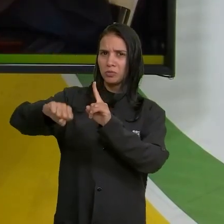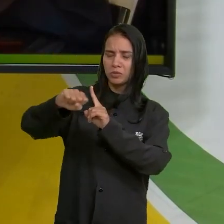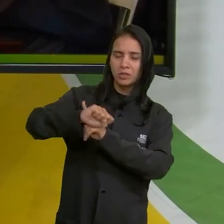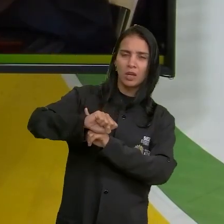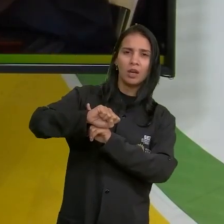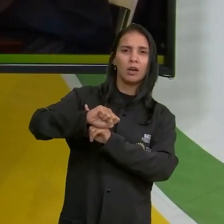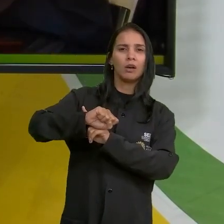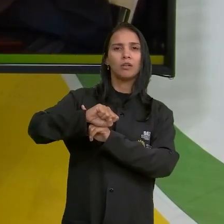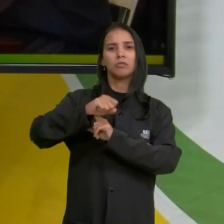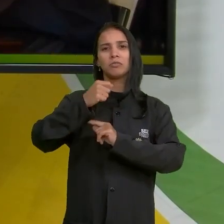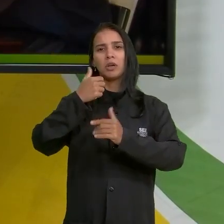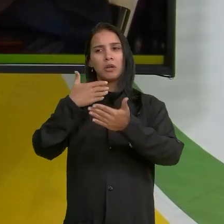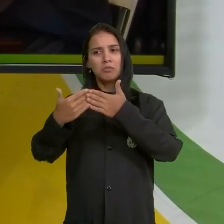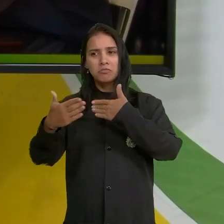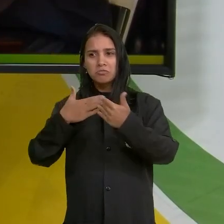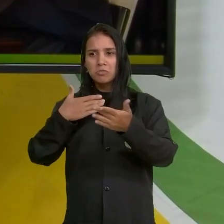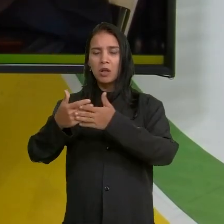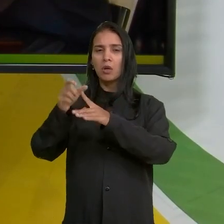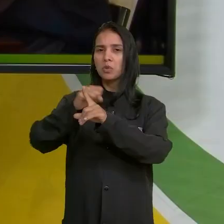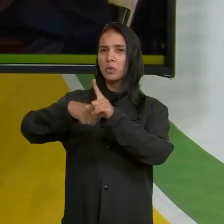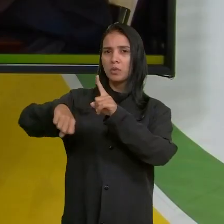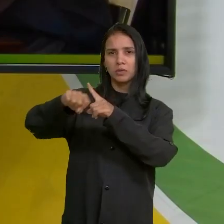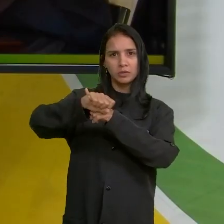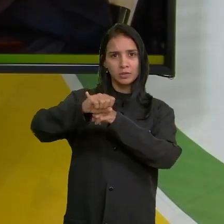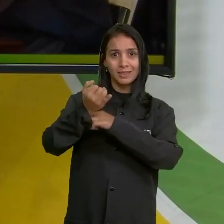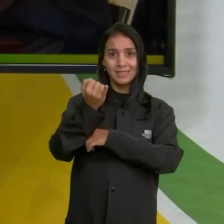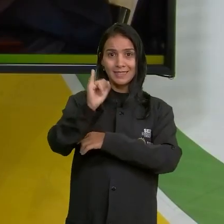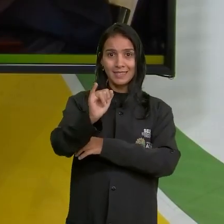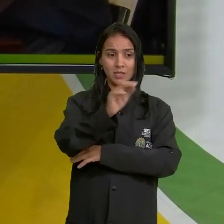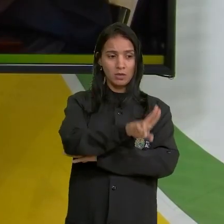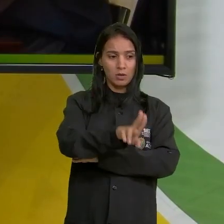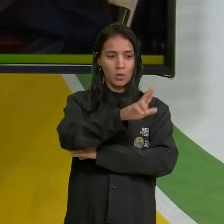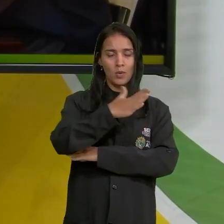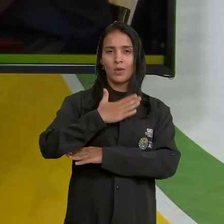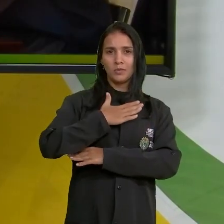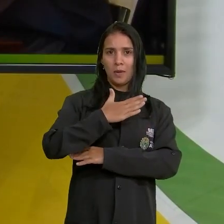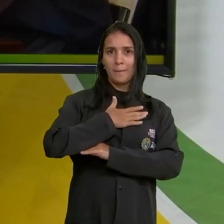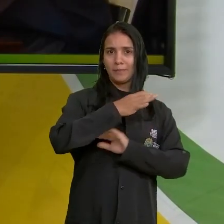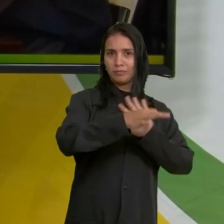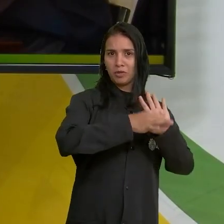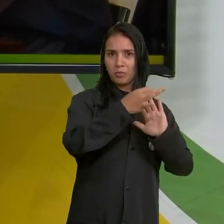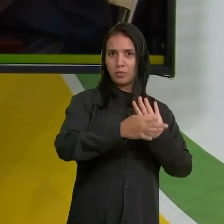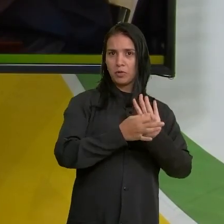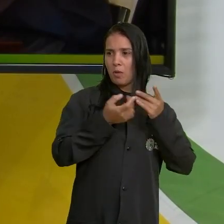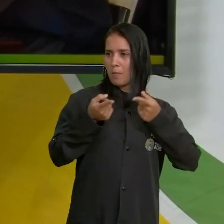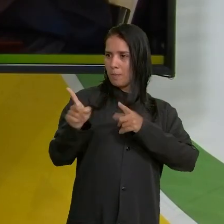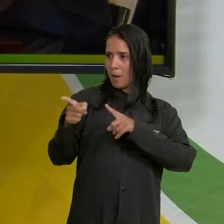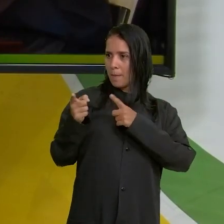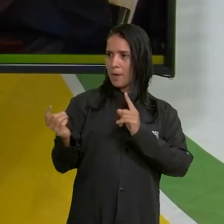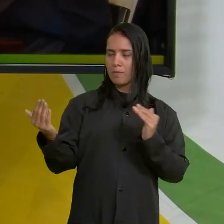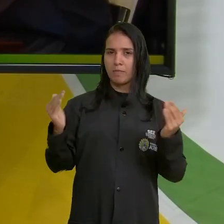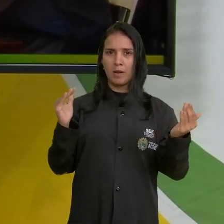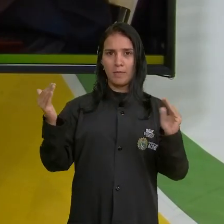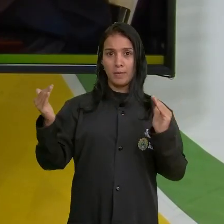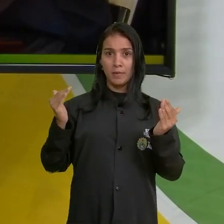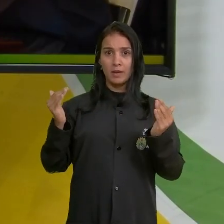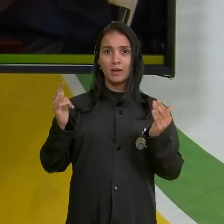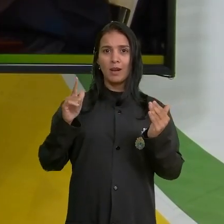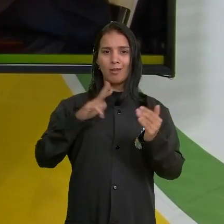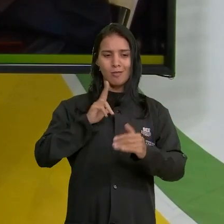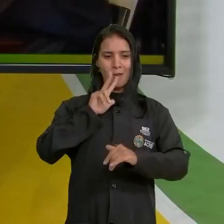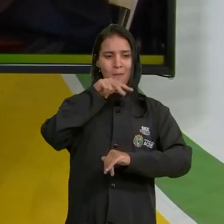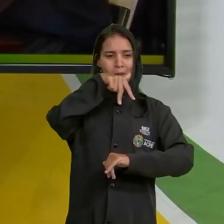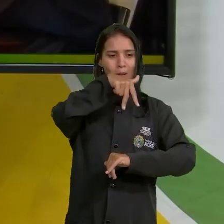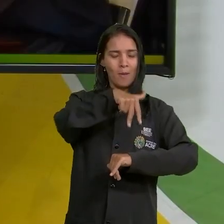para compreender uma determinada sociedade, eu estou simplesmente me colocando numa condição em